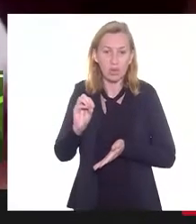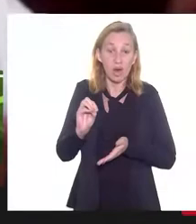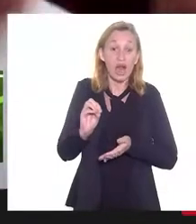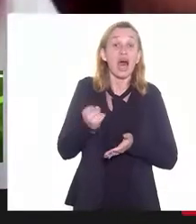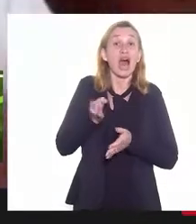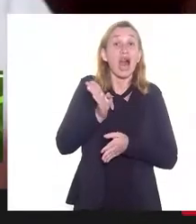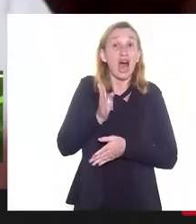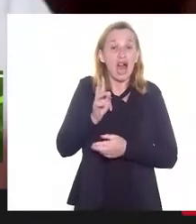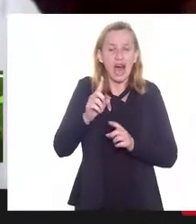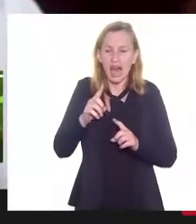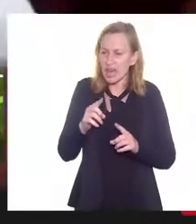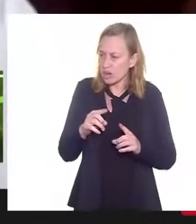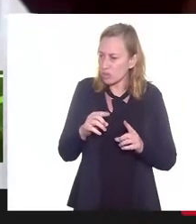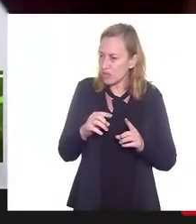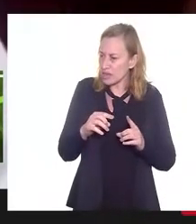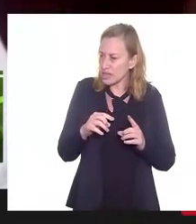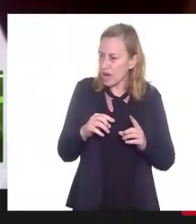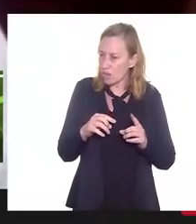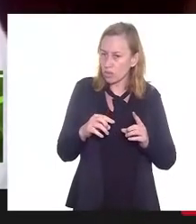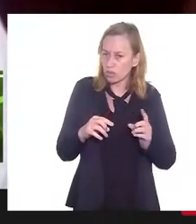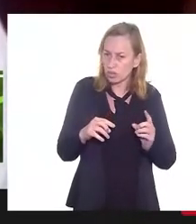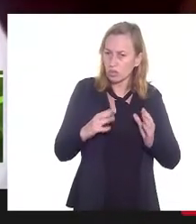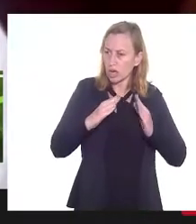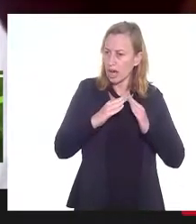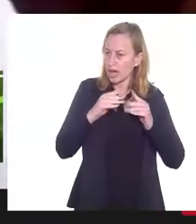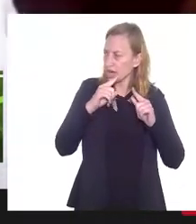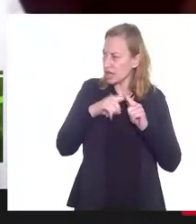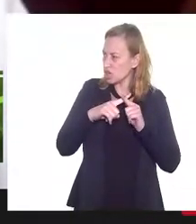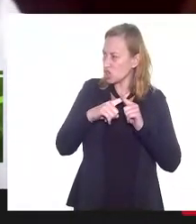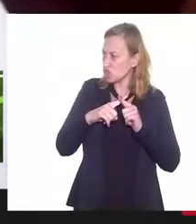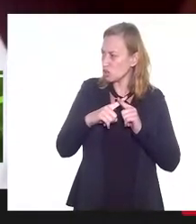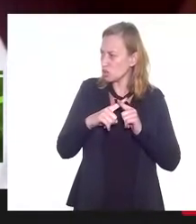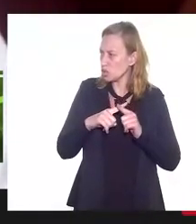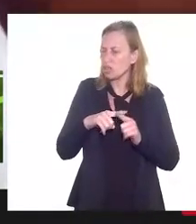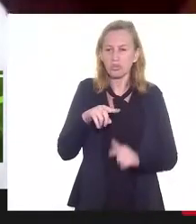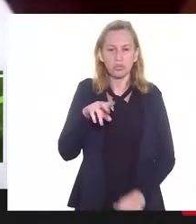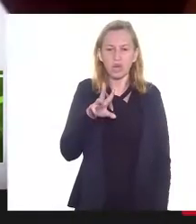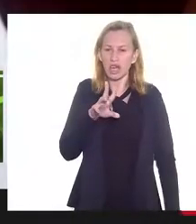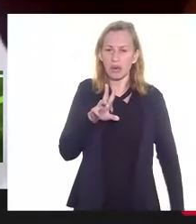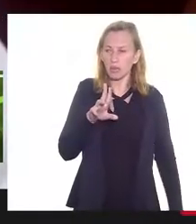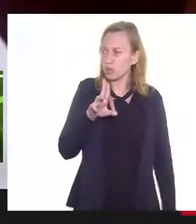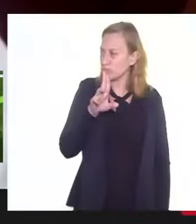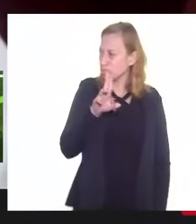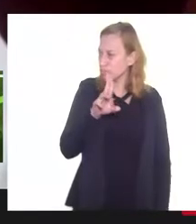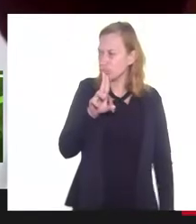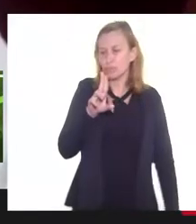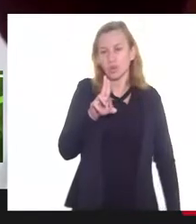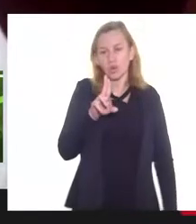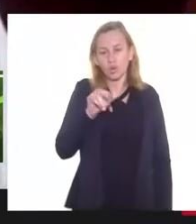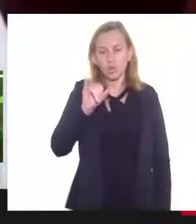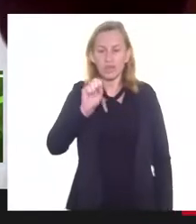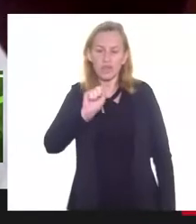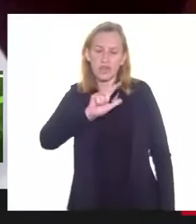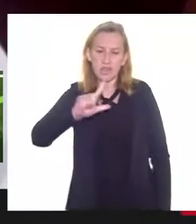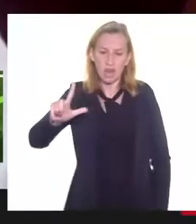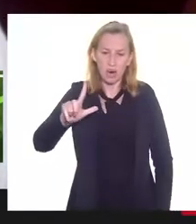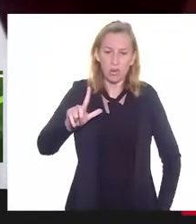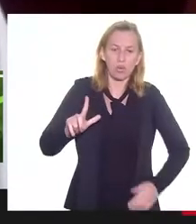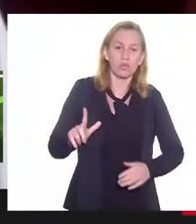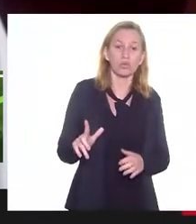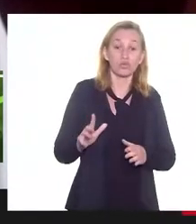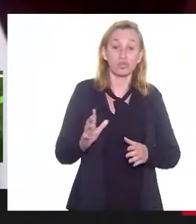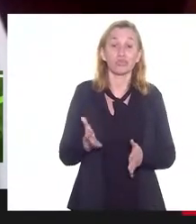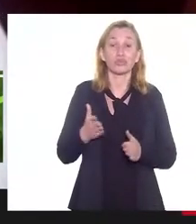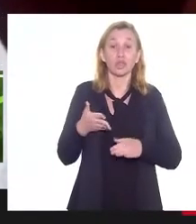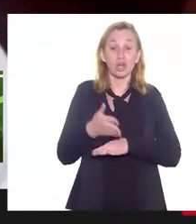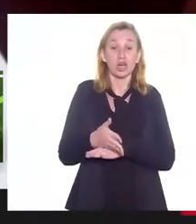já anunciava aonde eles queriam chegar. E chegaram, chegaram, né? Elegeram o